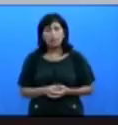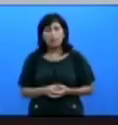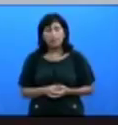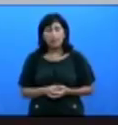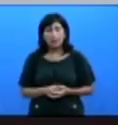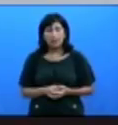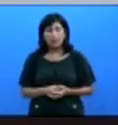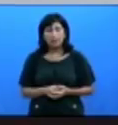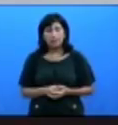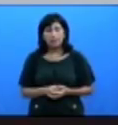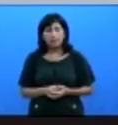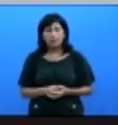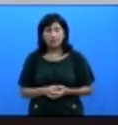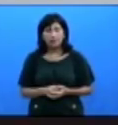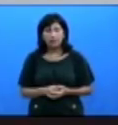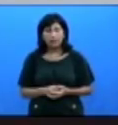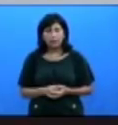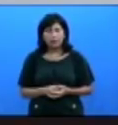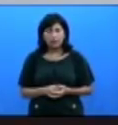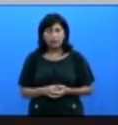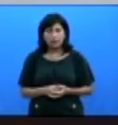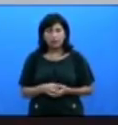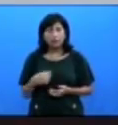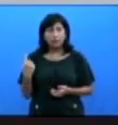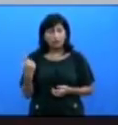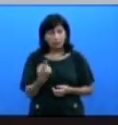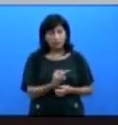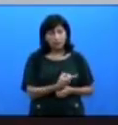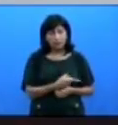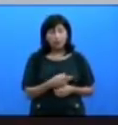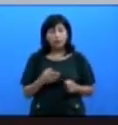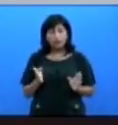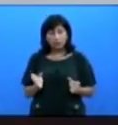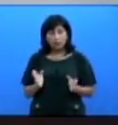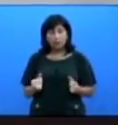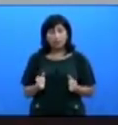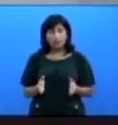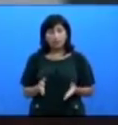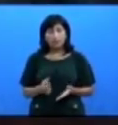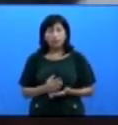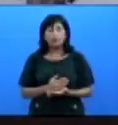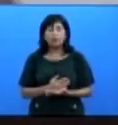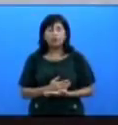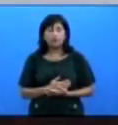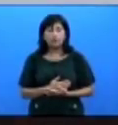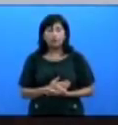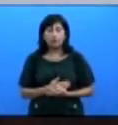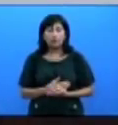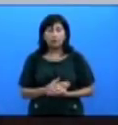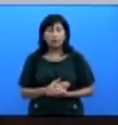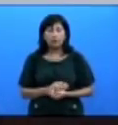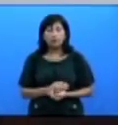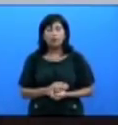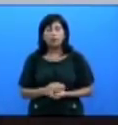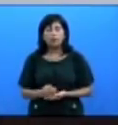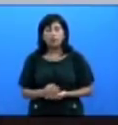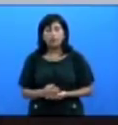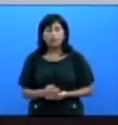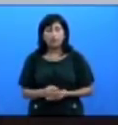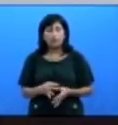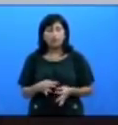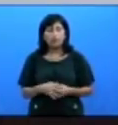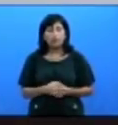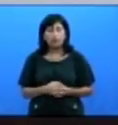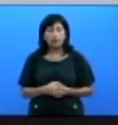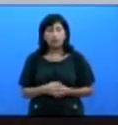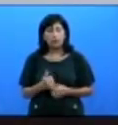Foram favoráveis, portanto, nós vamos agora dar um encaminhamento da seguinte forma. O